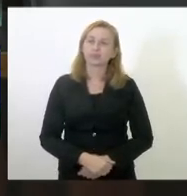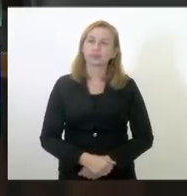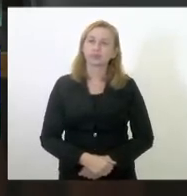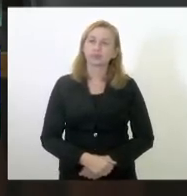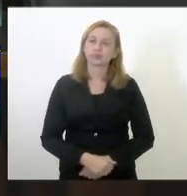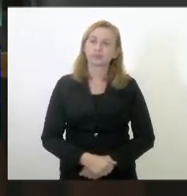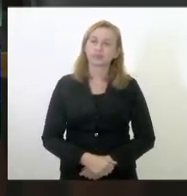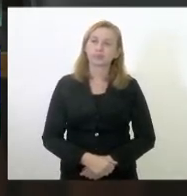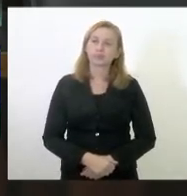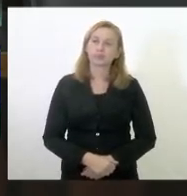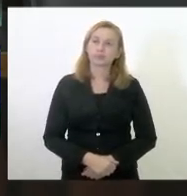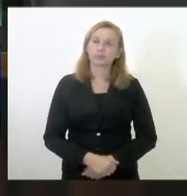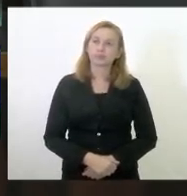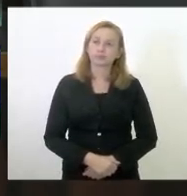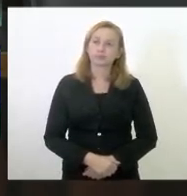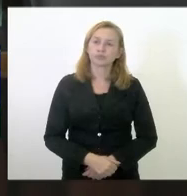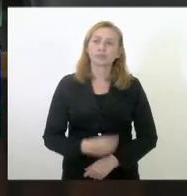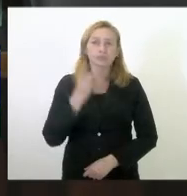Deputado Carlos Mink.